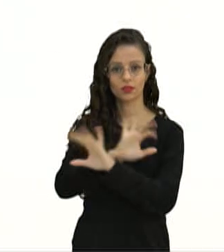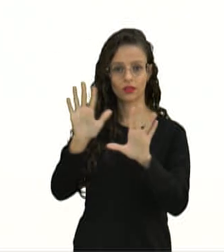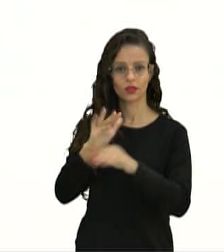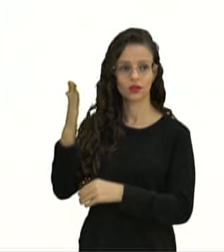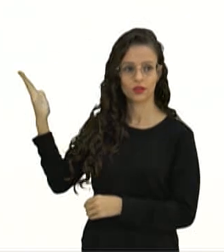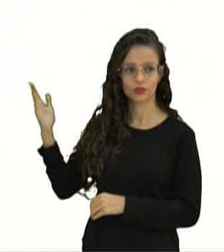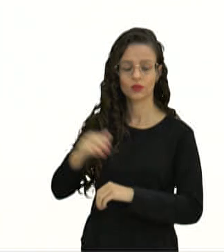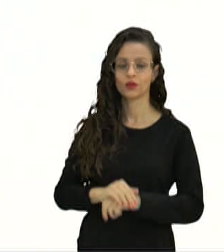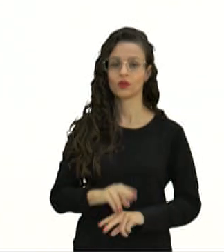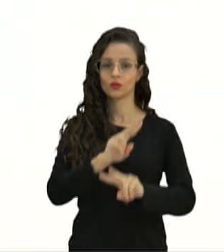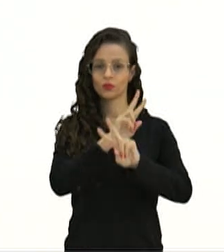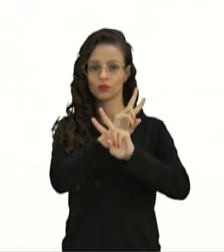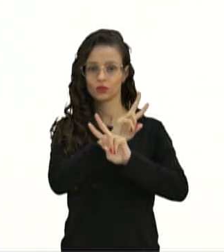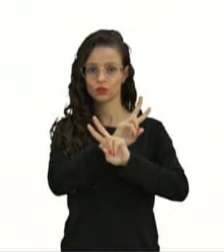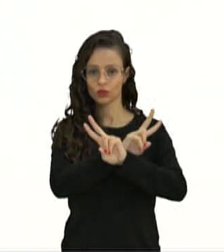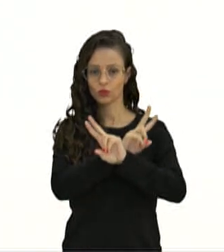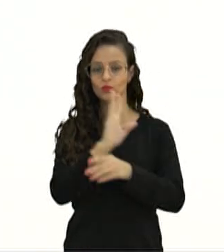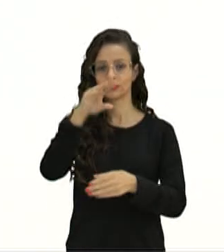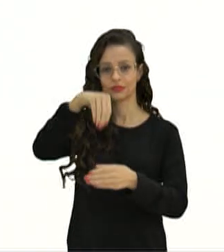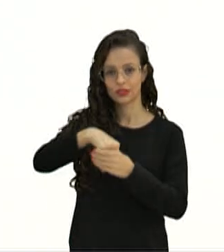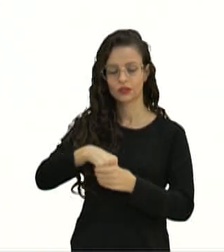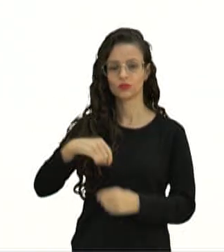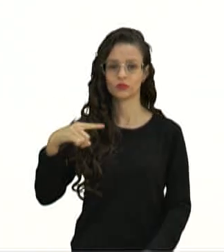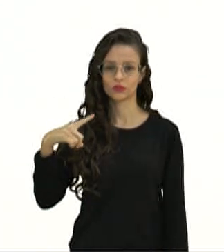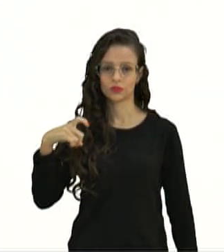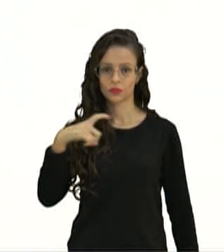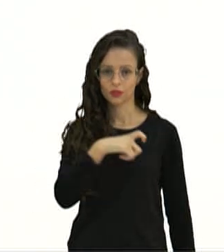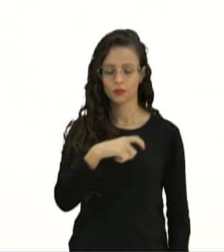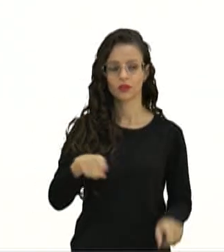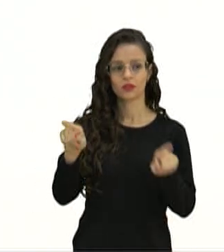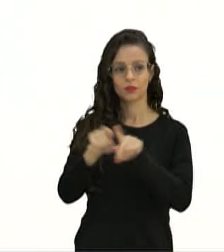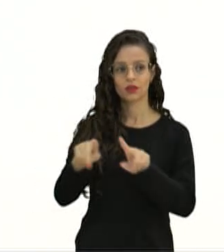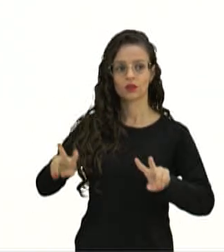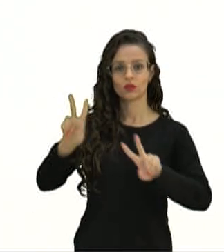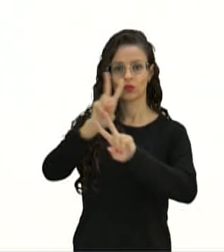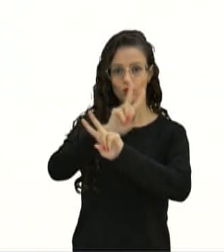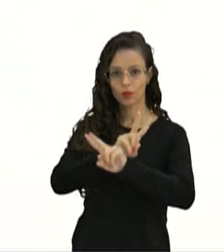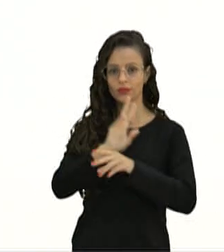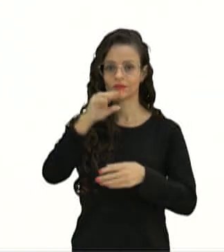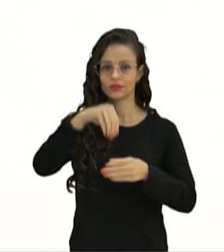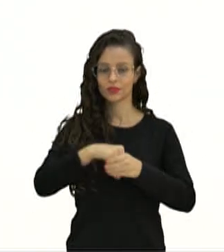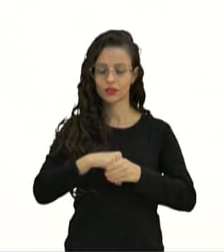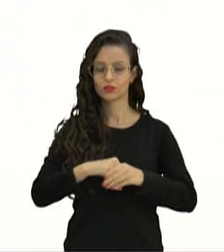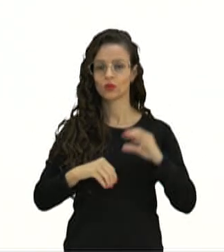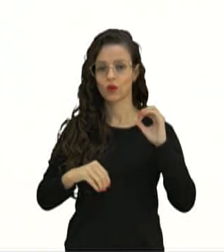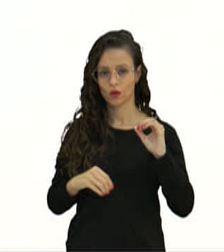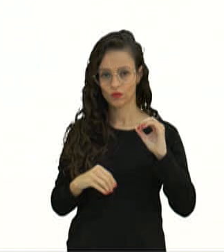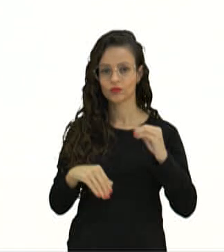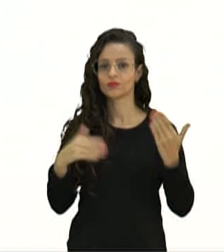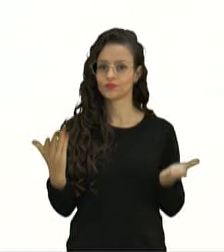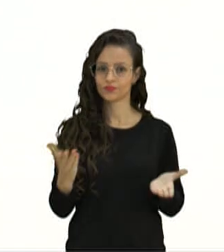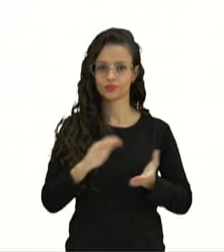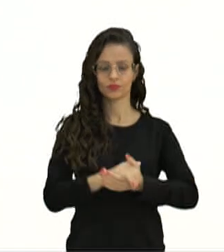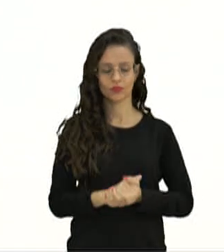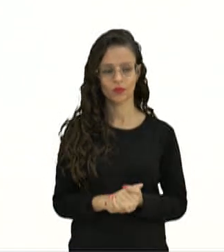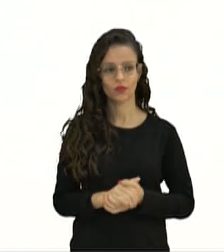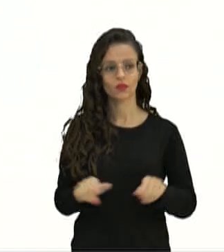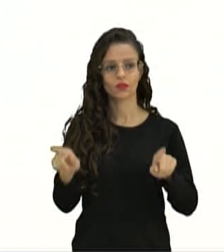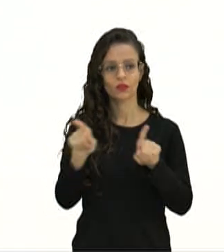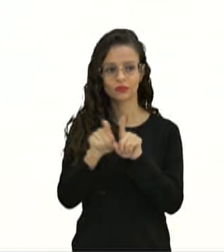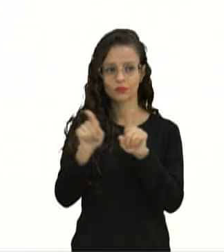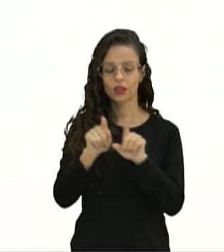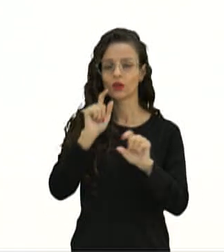Um cromossomo dentro do espermatozoide, cromossomos dentro do óvulo. Lembrando que